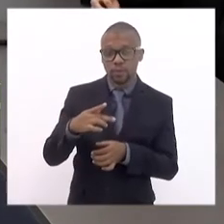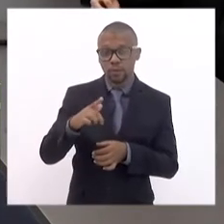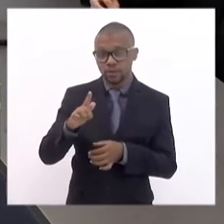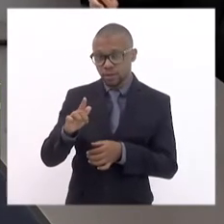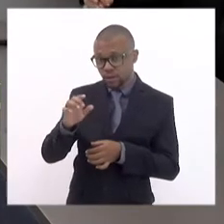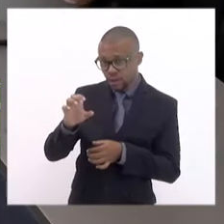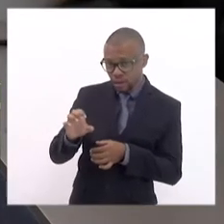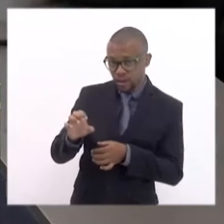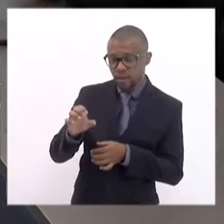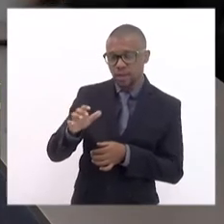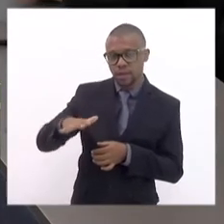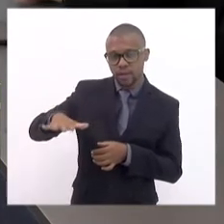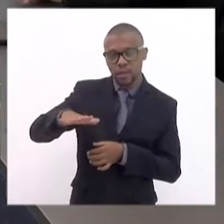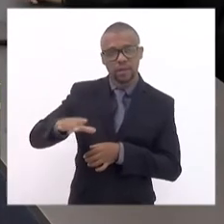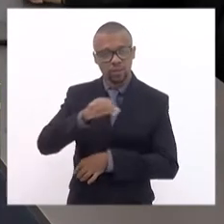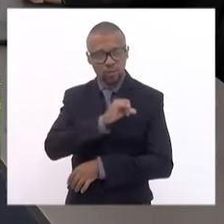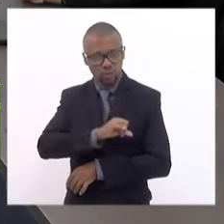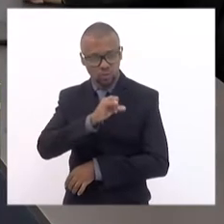Geral do Estado,